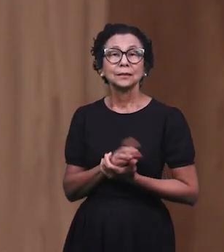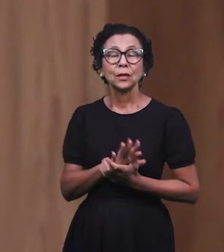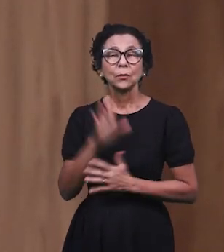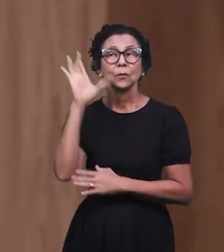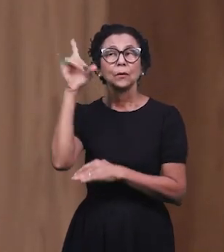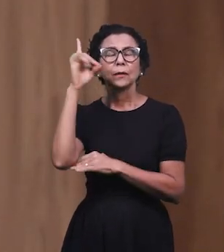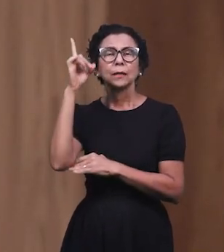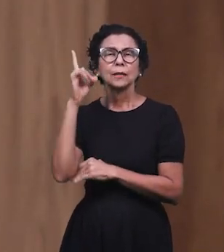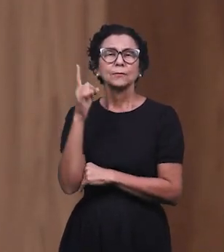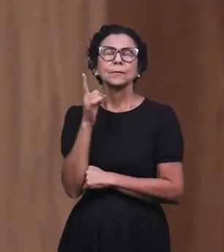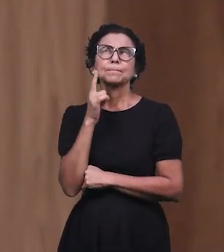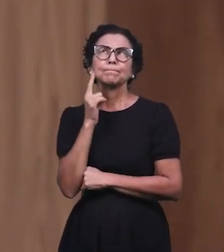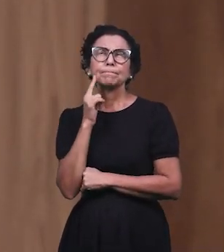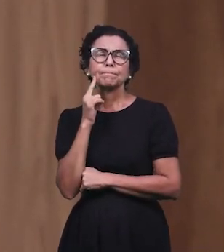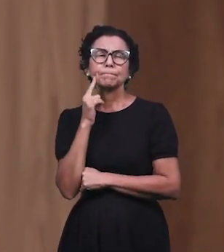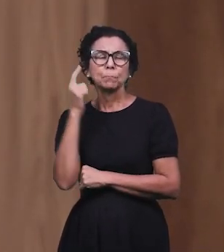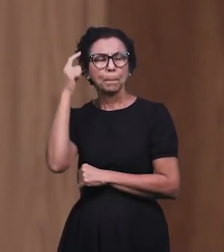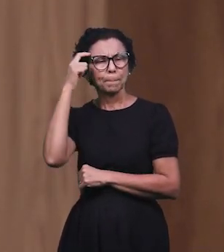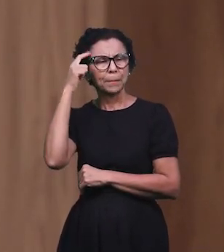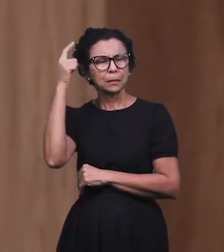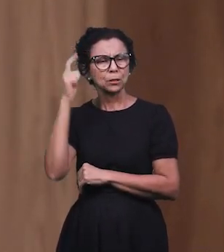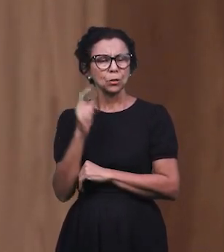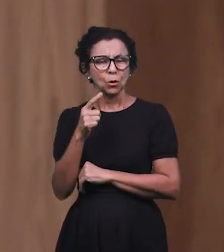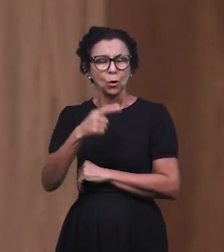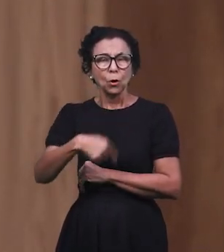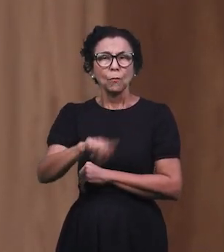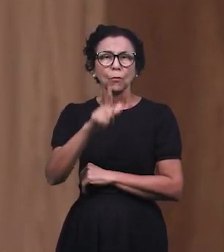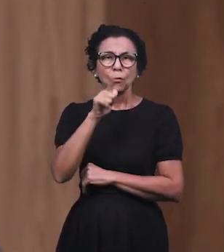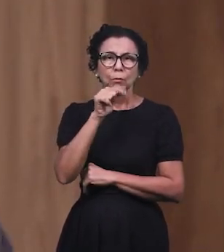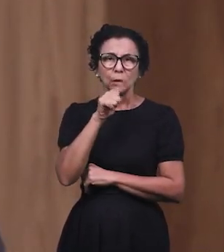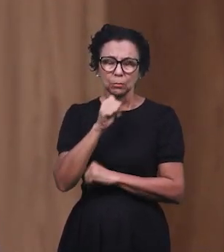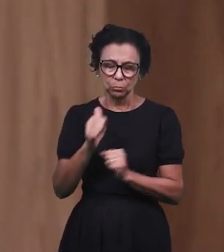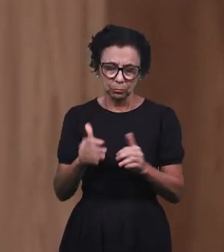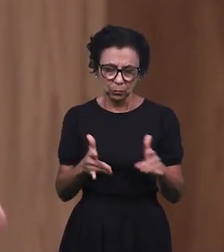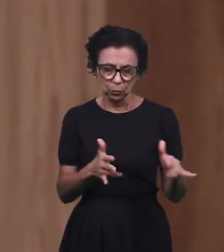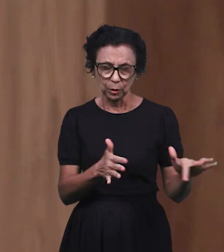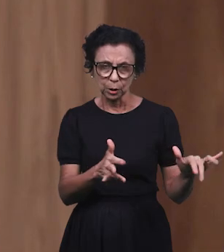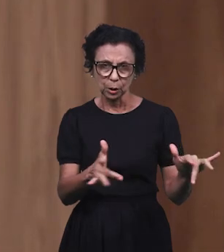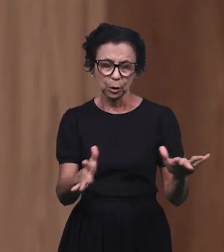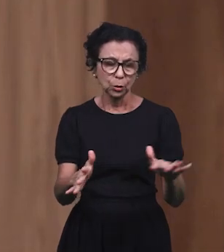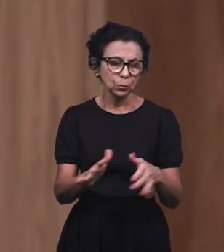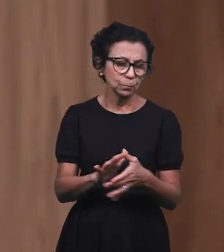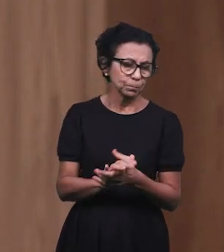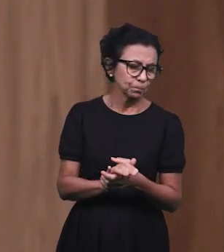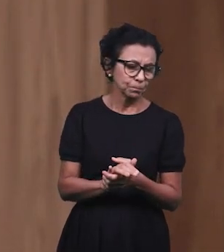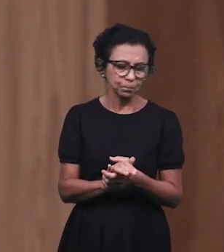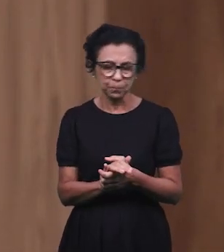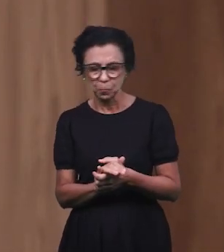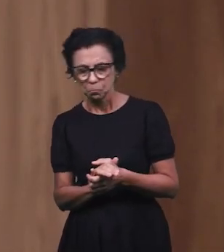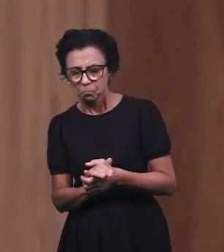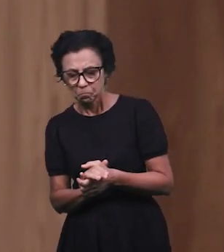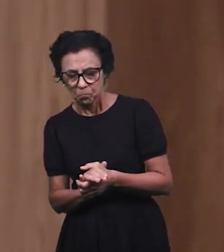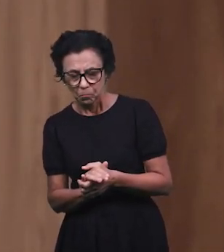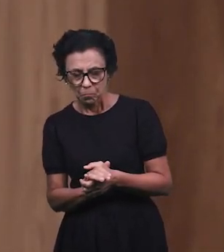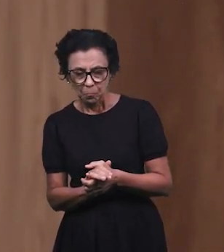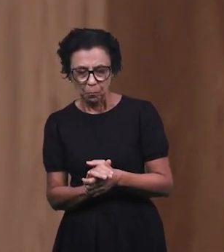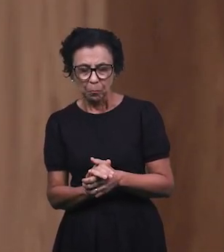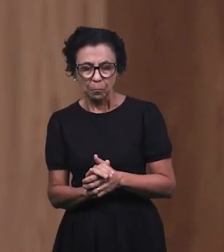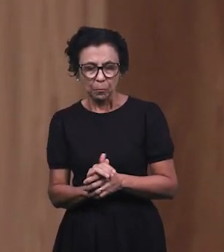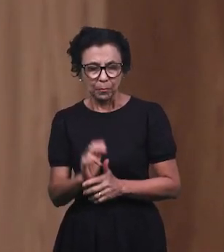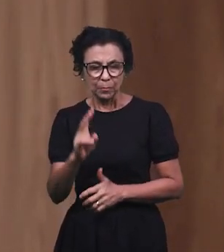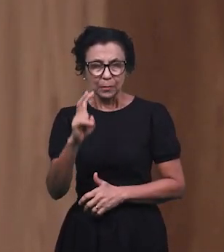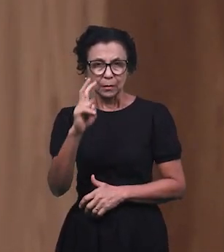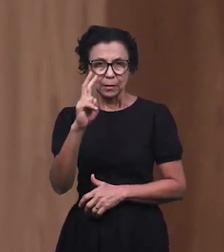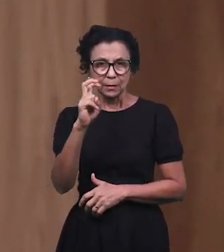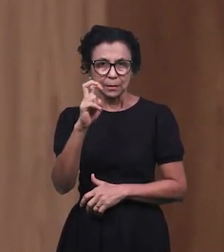Pedrinhas ali, Pedras redondadas. colocou no seu alforje, né? E com uma daquelas pedras atirou e venceu Golias. Para nós é o quê?